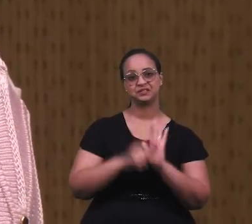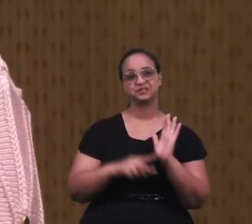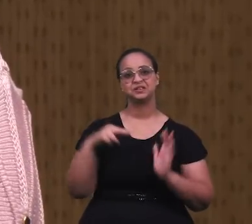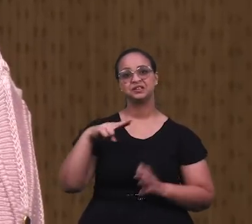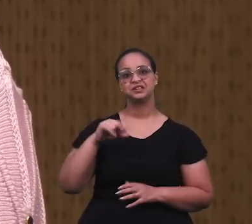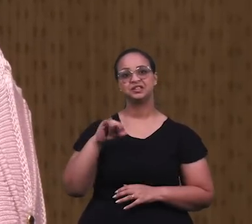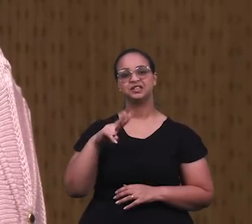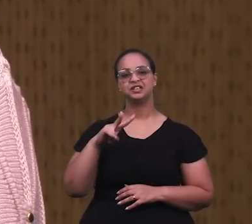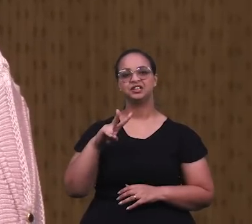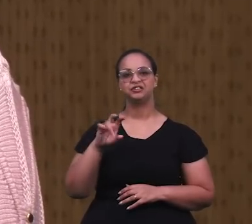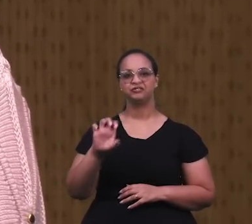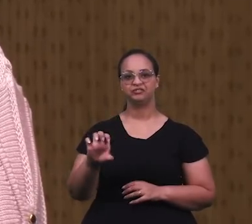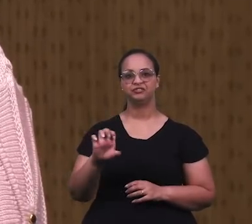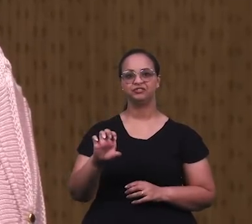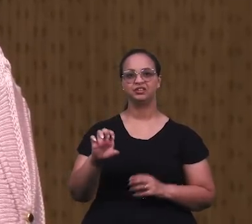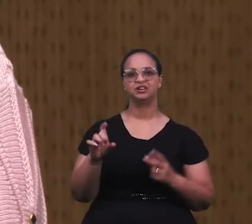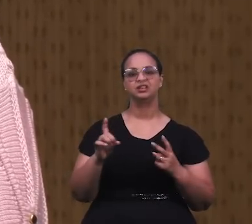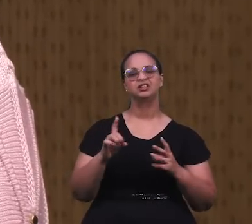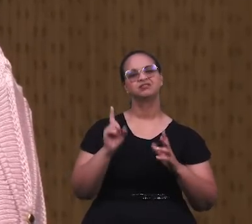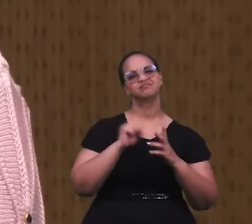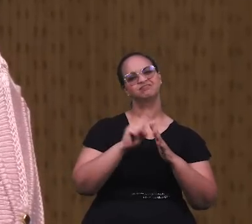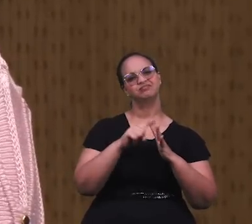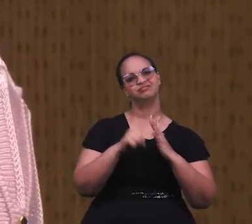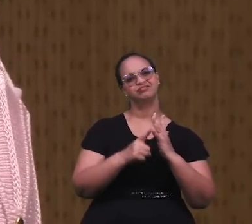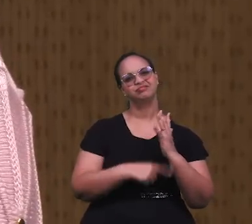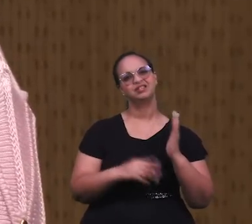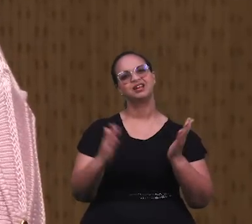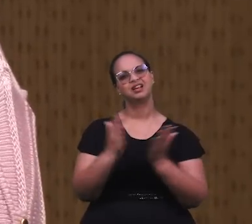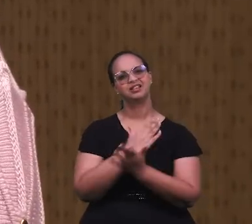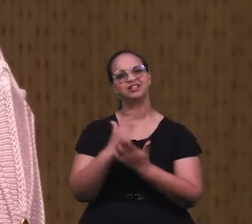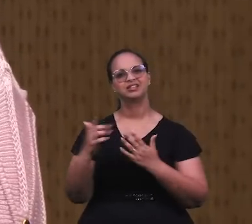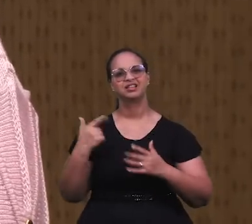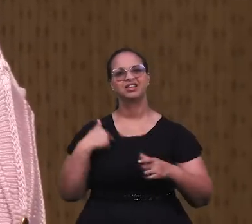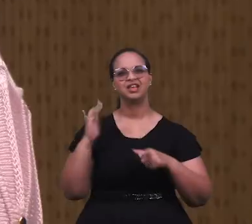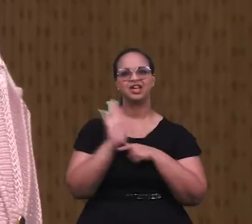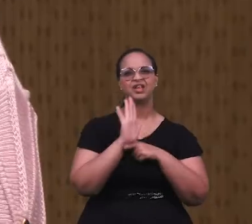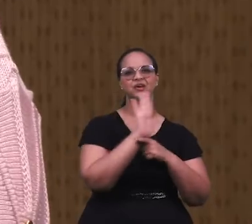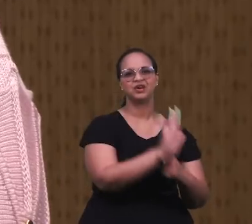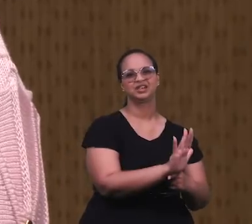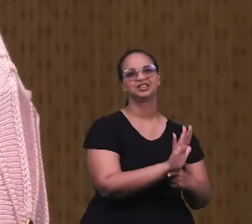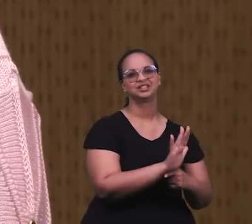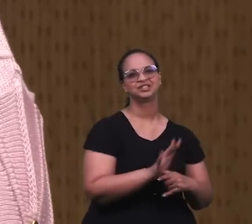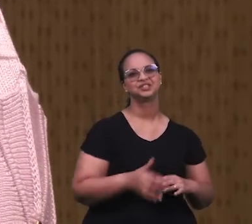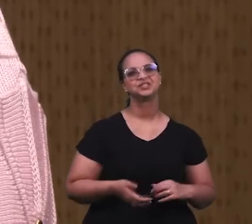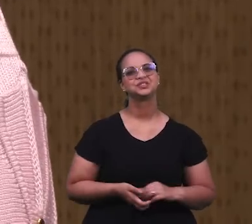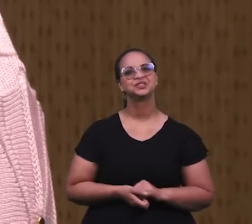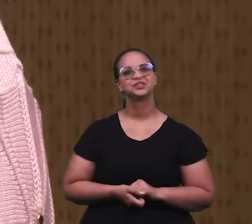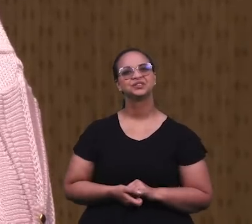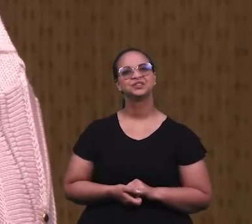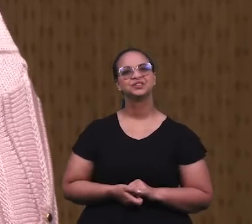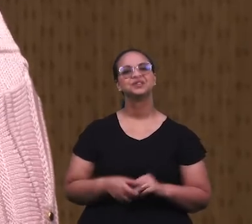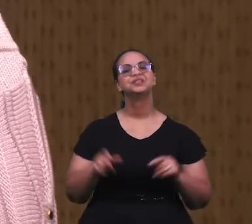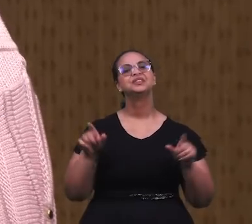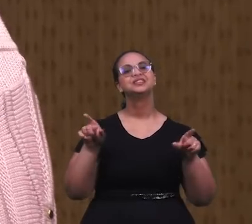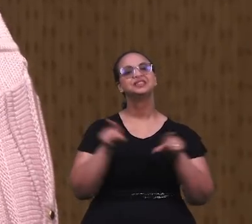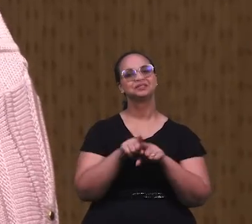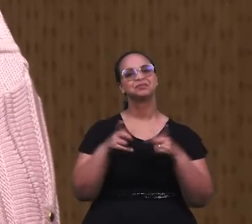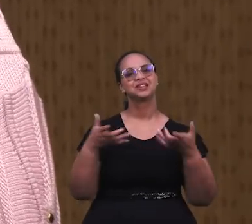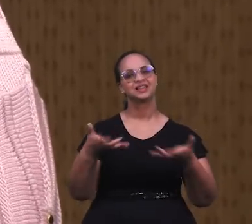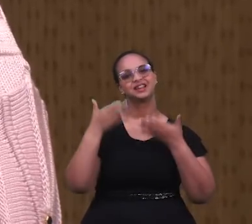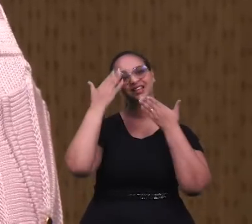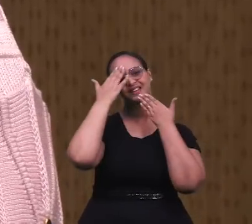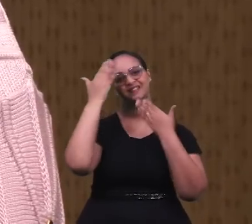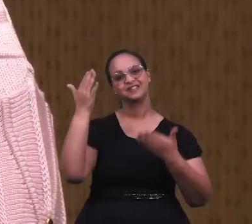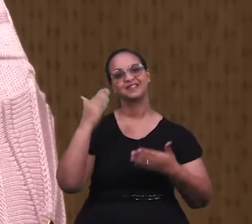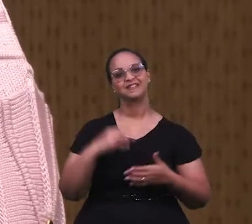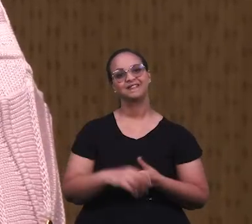Nínive, Raíssa, Thalisson e eu, quando eu ajudo, quando eu não atrapalho. Eu também gostaria de agradecer também